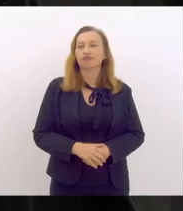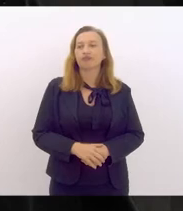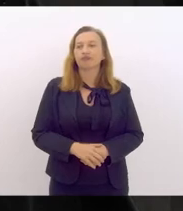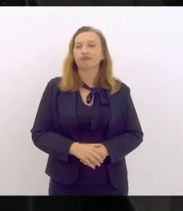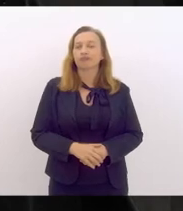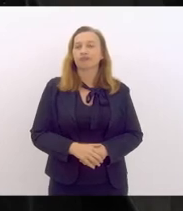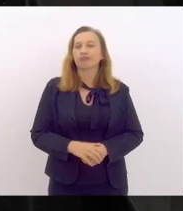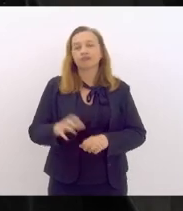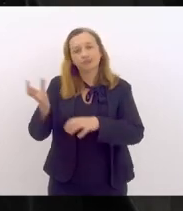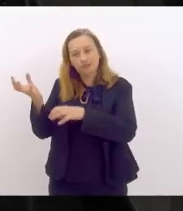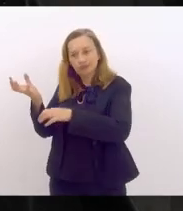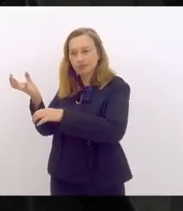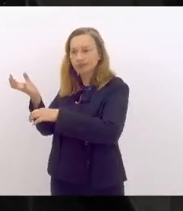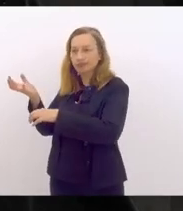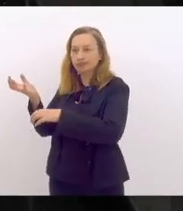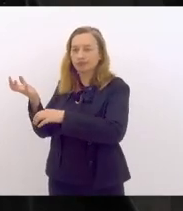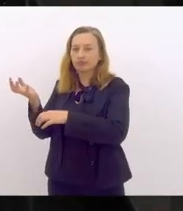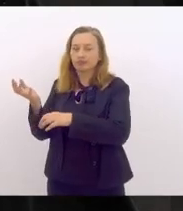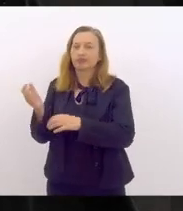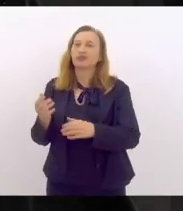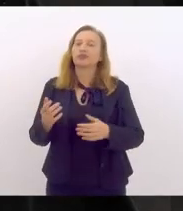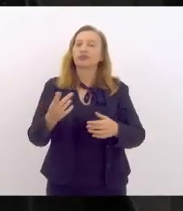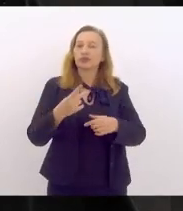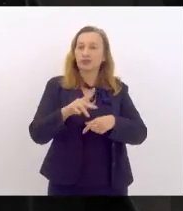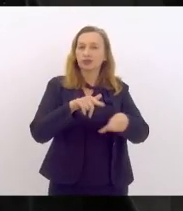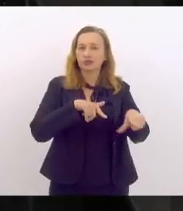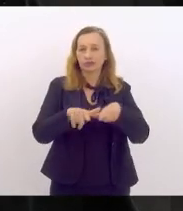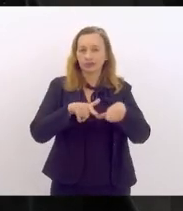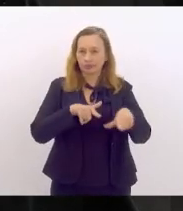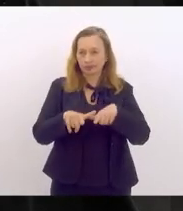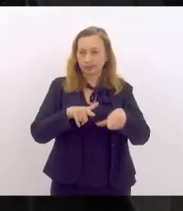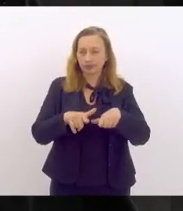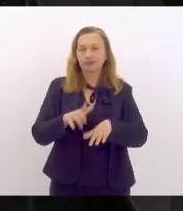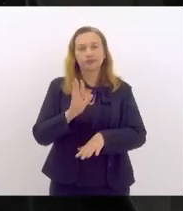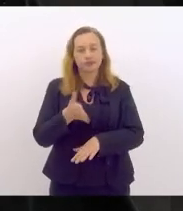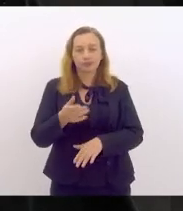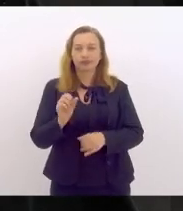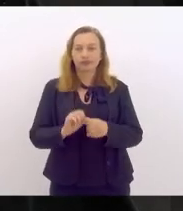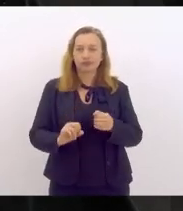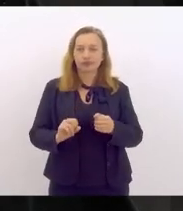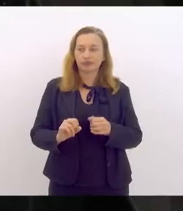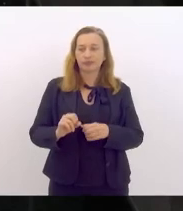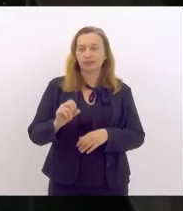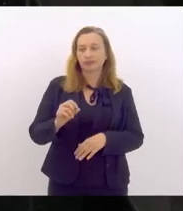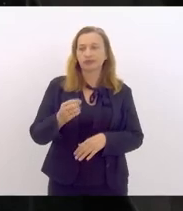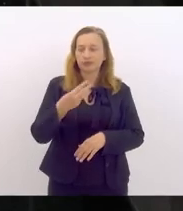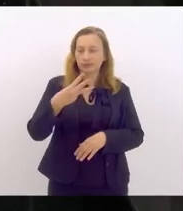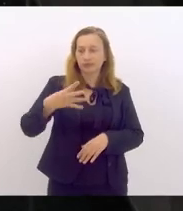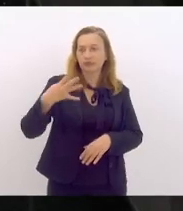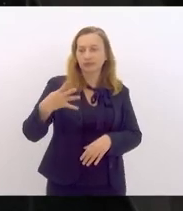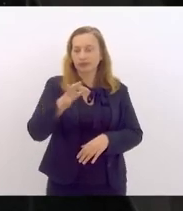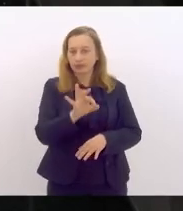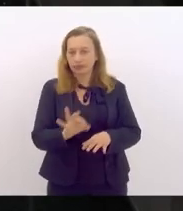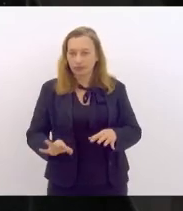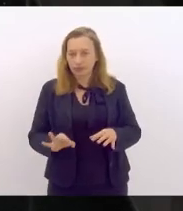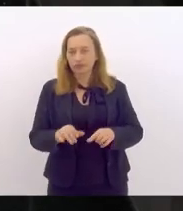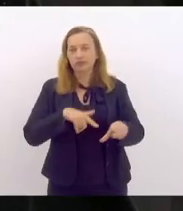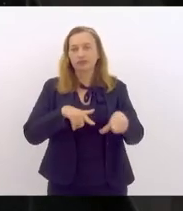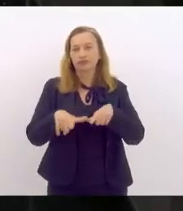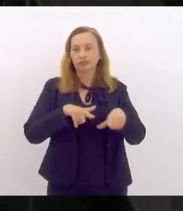o Congresso Nacional Faça a sua parte já fez é preciso reconhecer votando Esse aumento 34% na discussão da